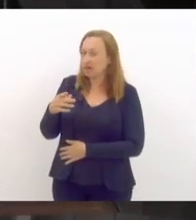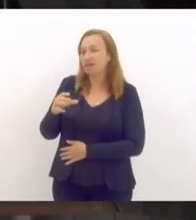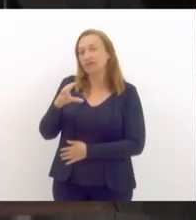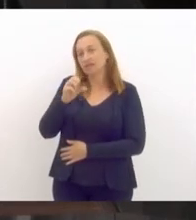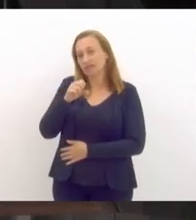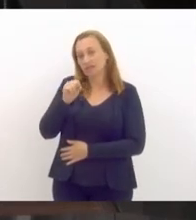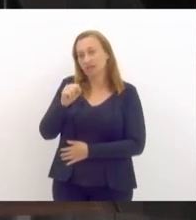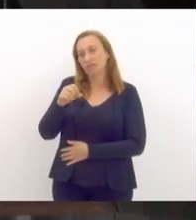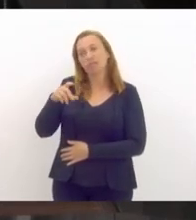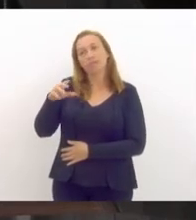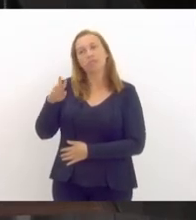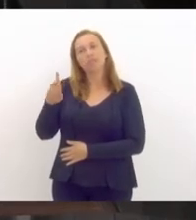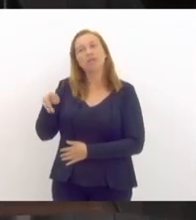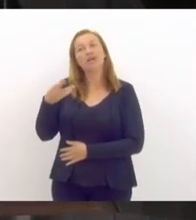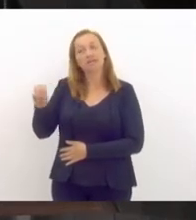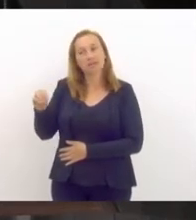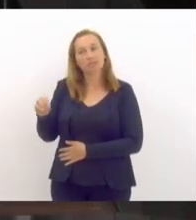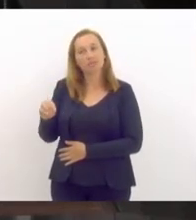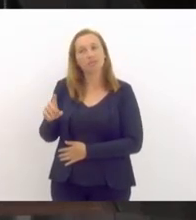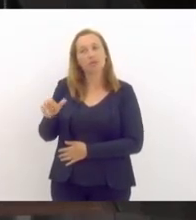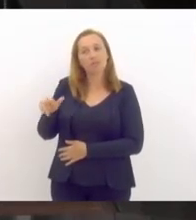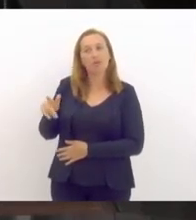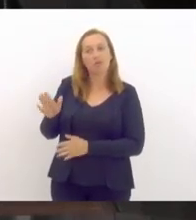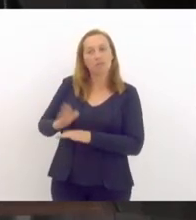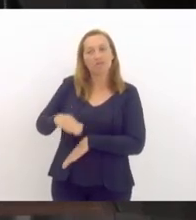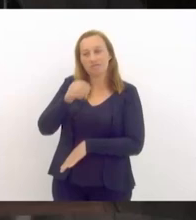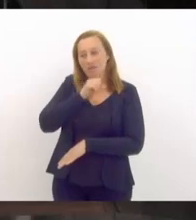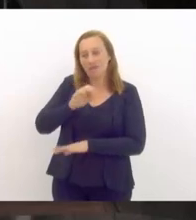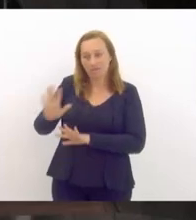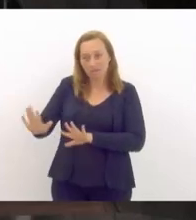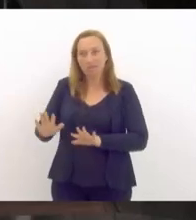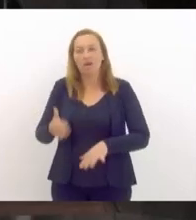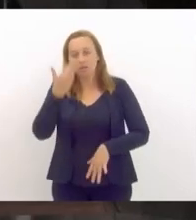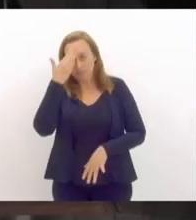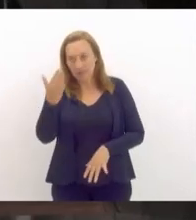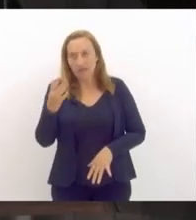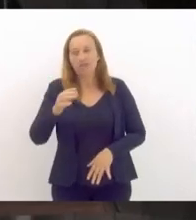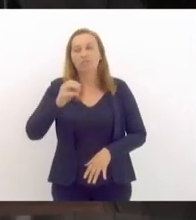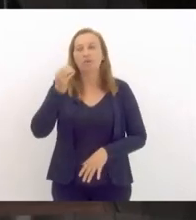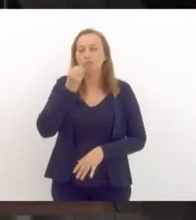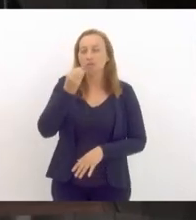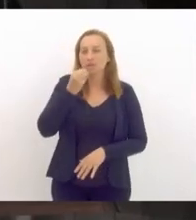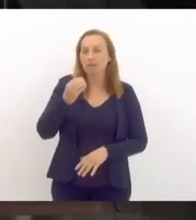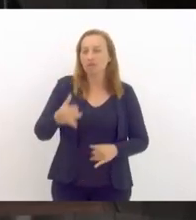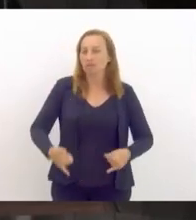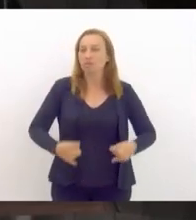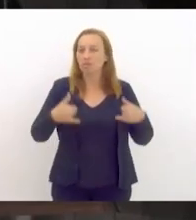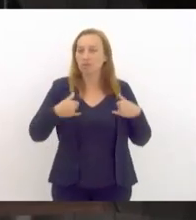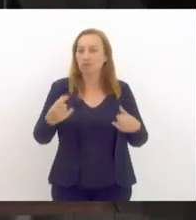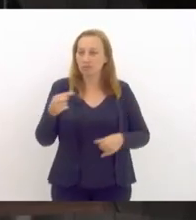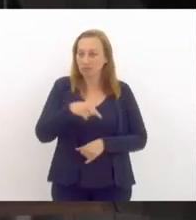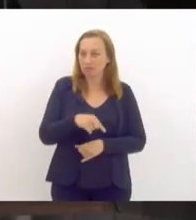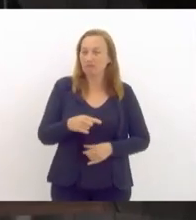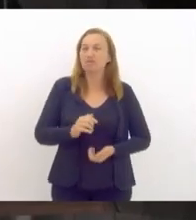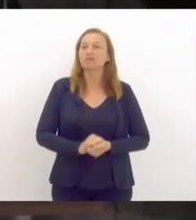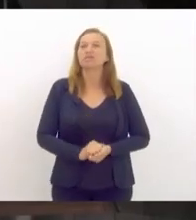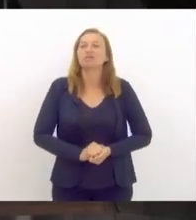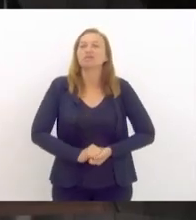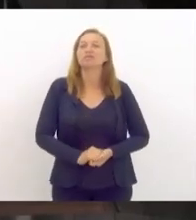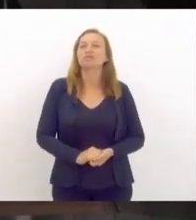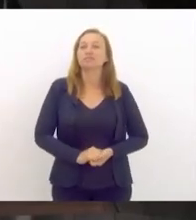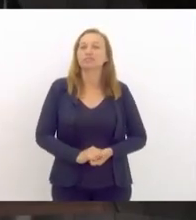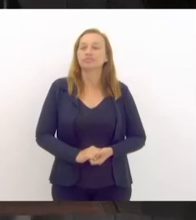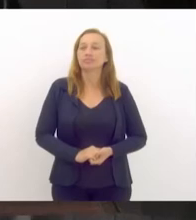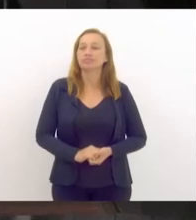do Domingo brasão Mas vamos lá obrigado aí pela oportunidade Deputado É uma honra estar aqui sendo presidido por vossa excelência